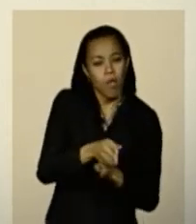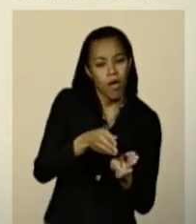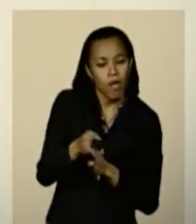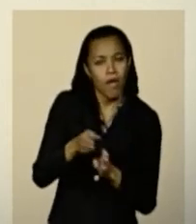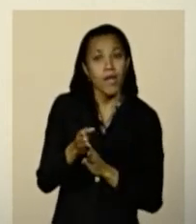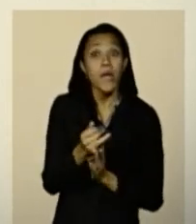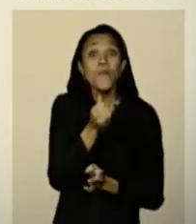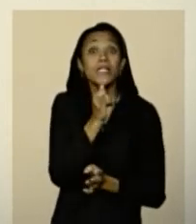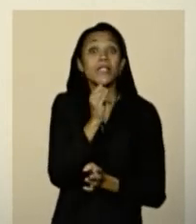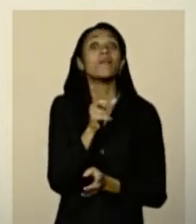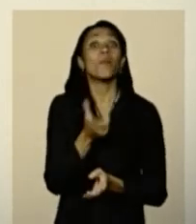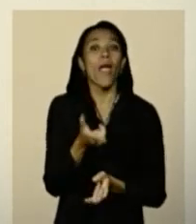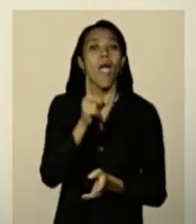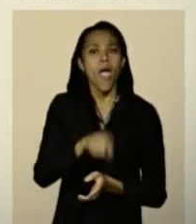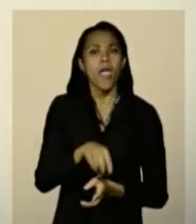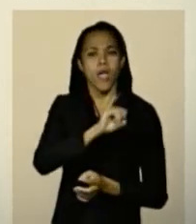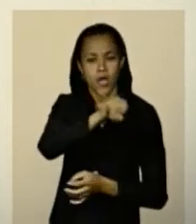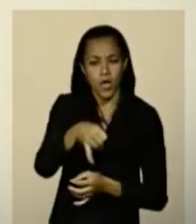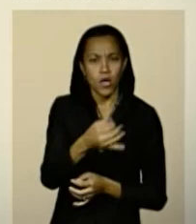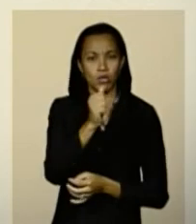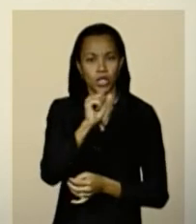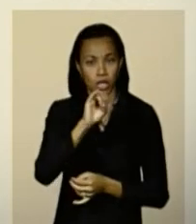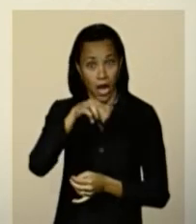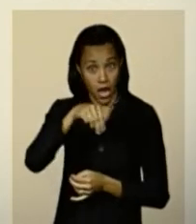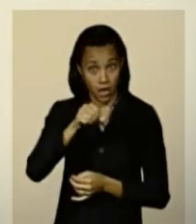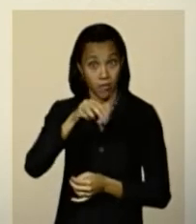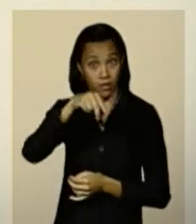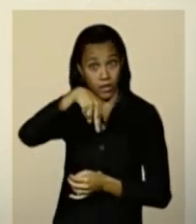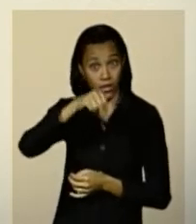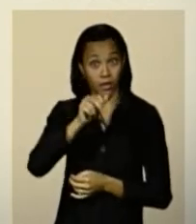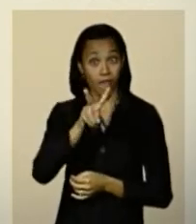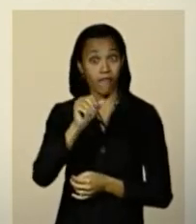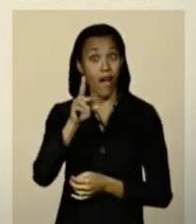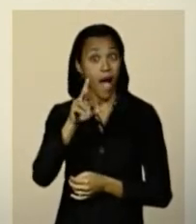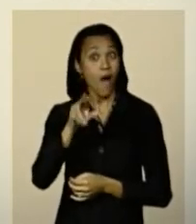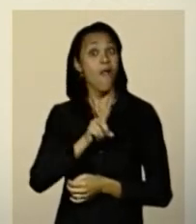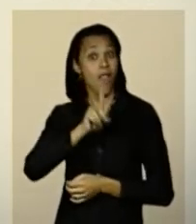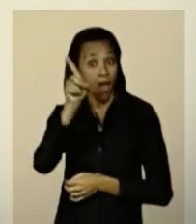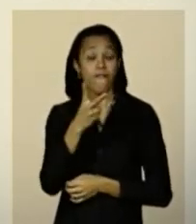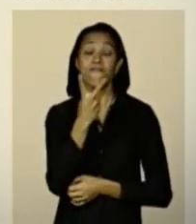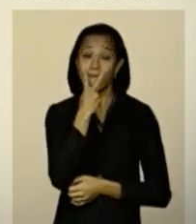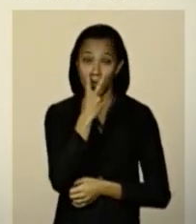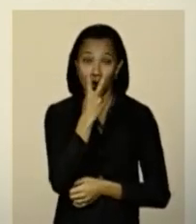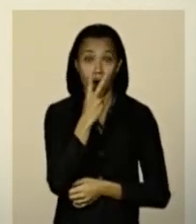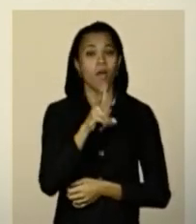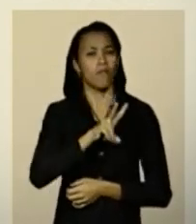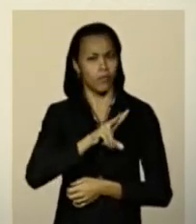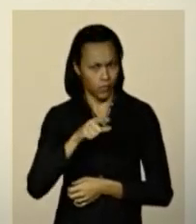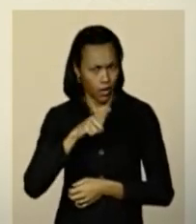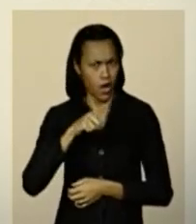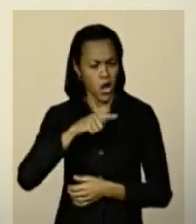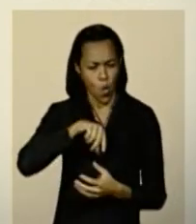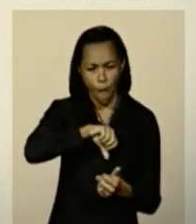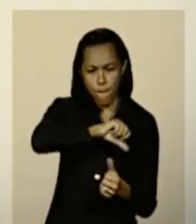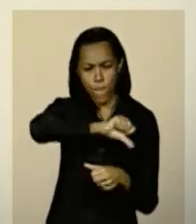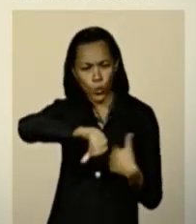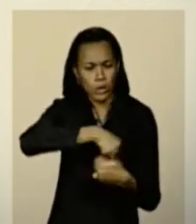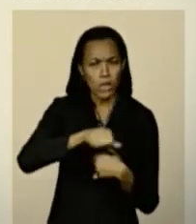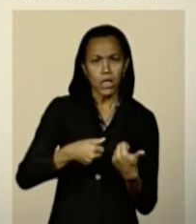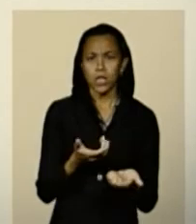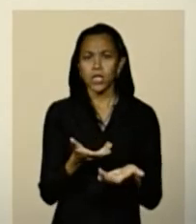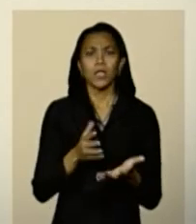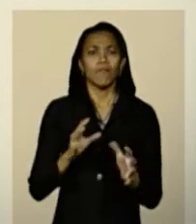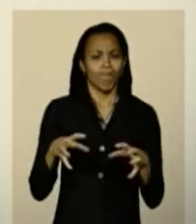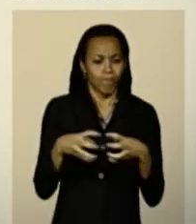exemplo desse centro é o Jaime Navarro de Carvalho lá em Vitória ele está passando por uma ampla reforma